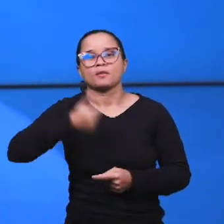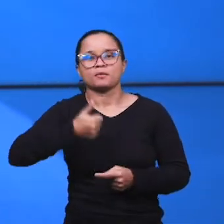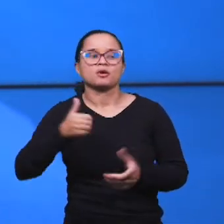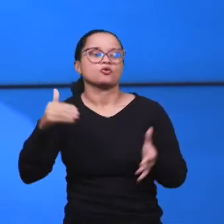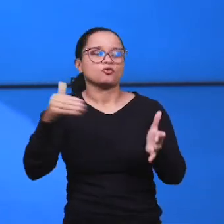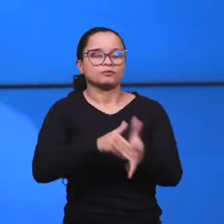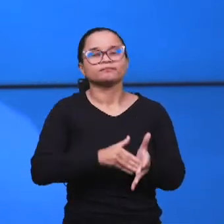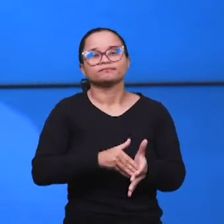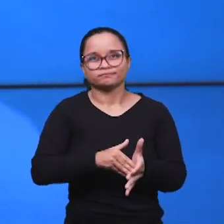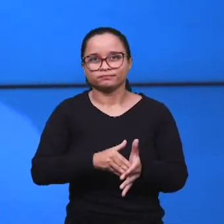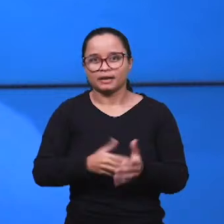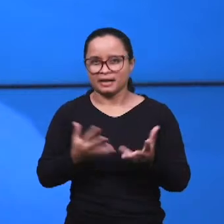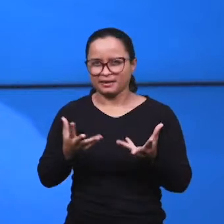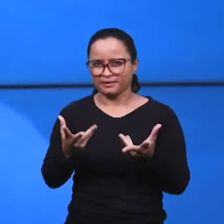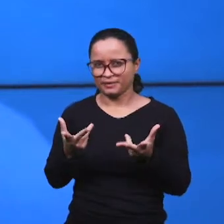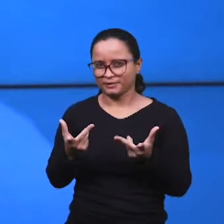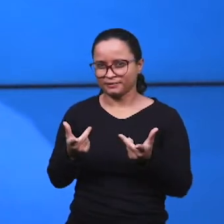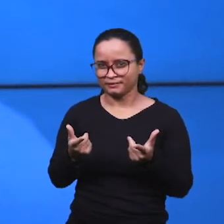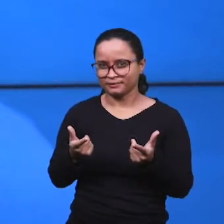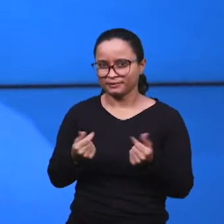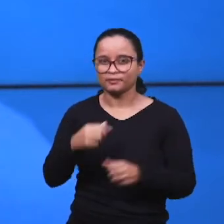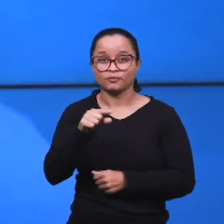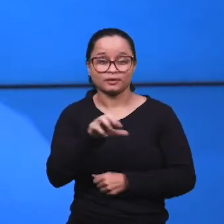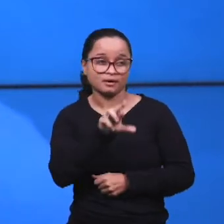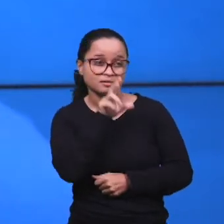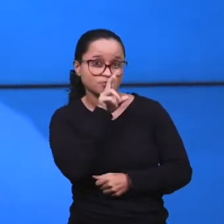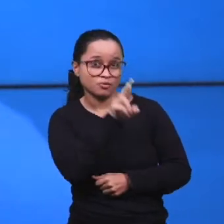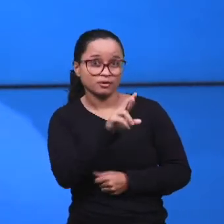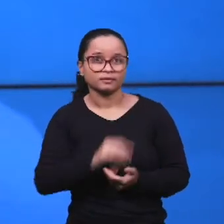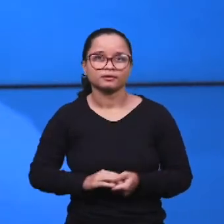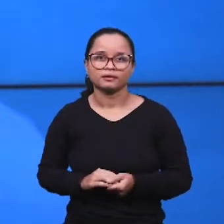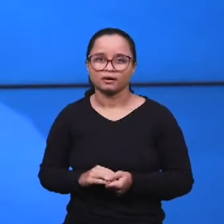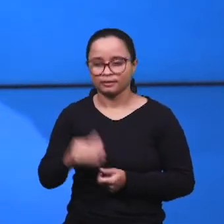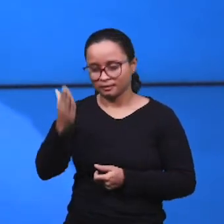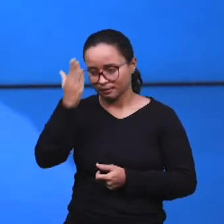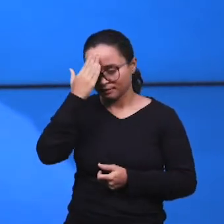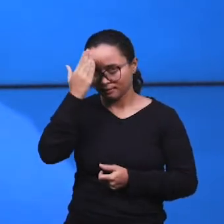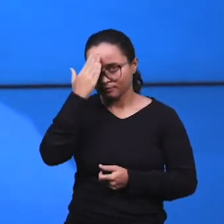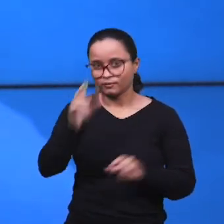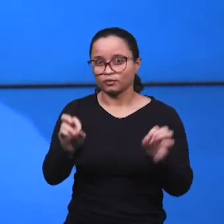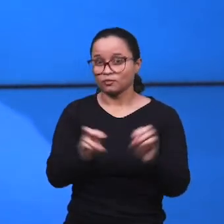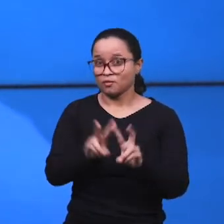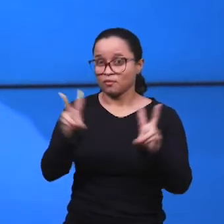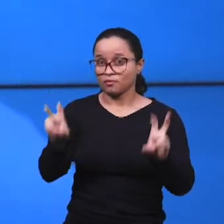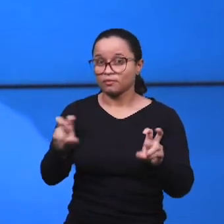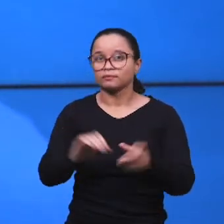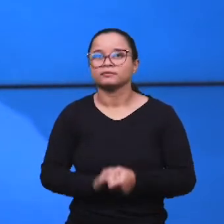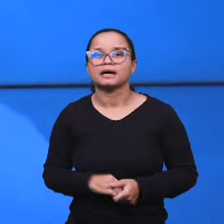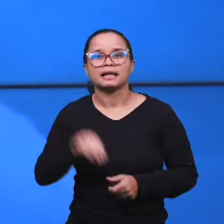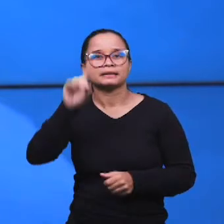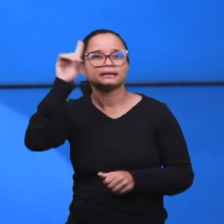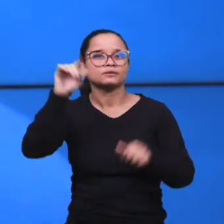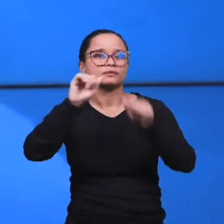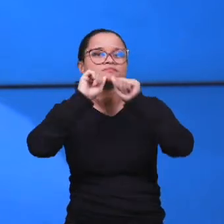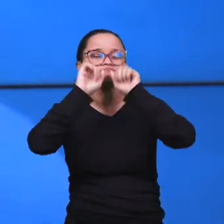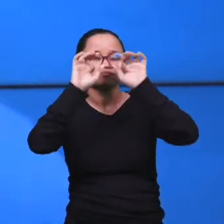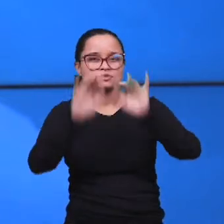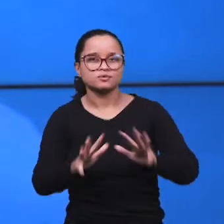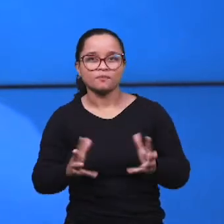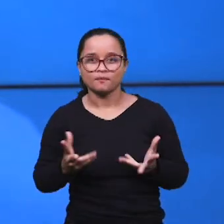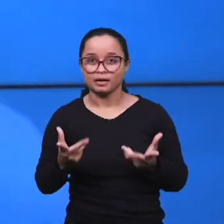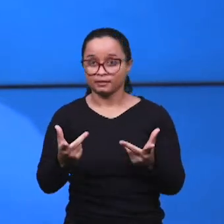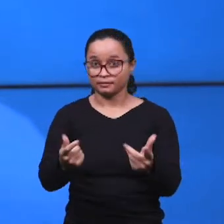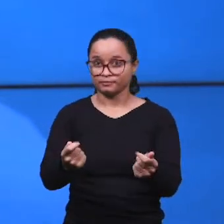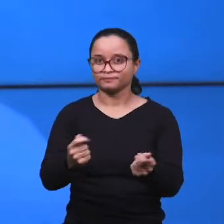e o último. É maravilhoso você dar essa resposta com essa compreensão do assunto, né? Deus te abençoe maravilhosamente,